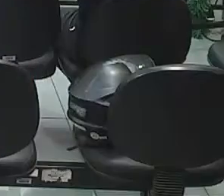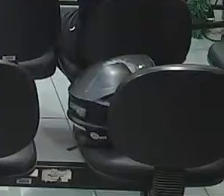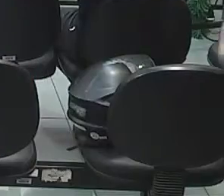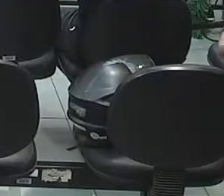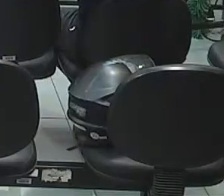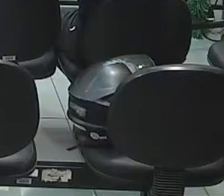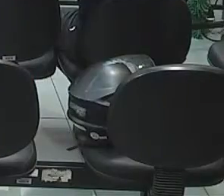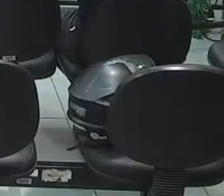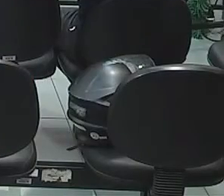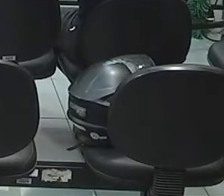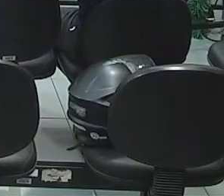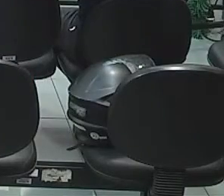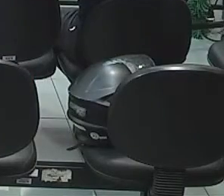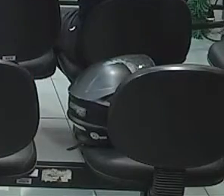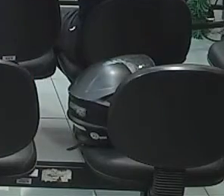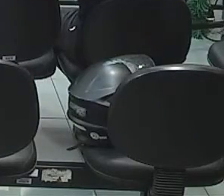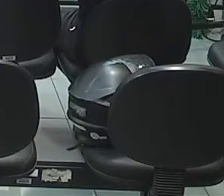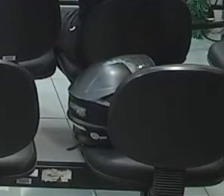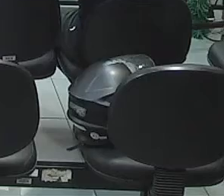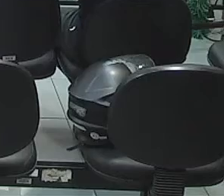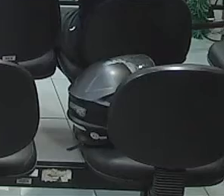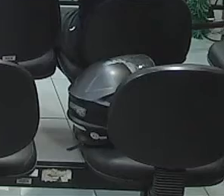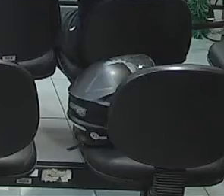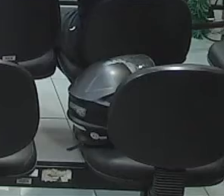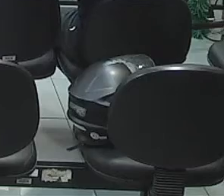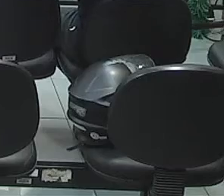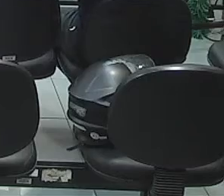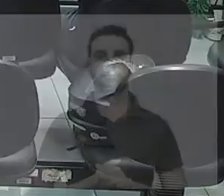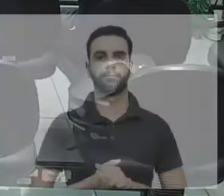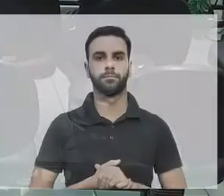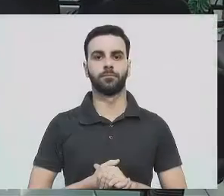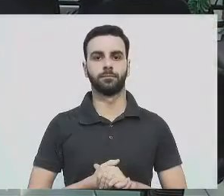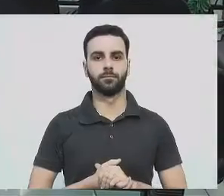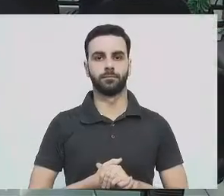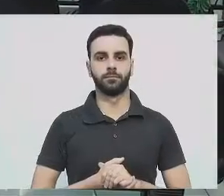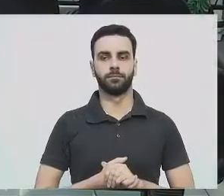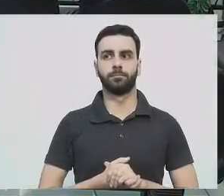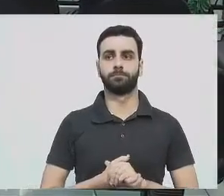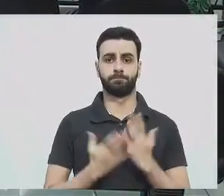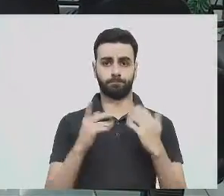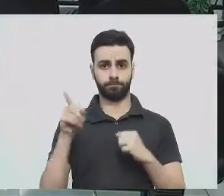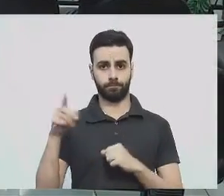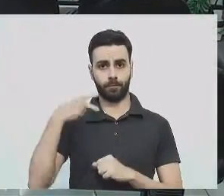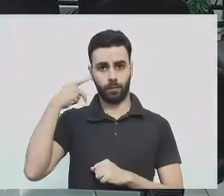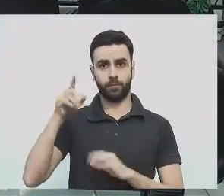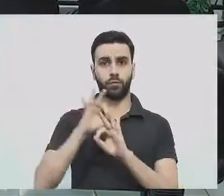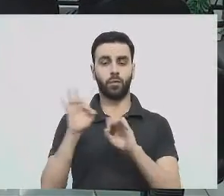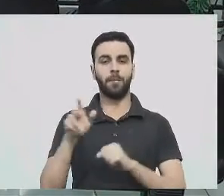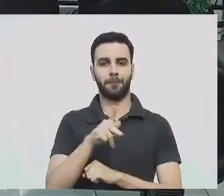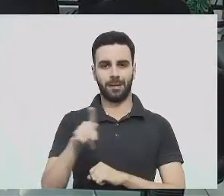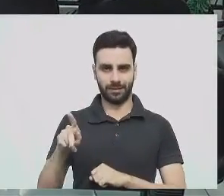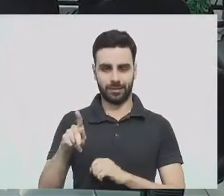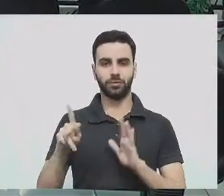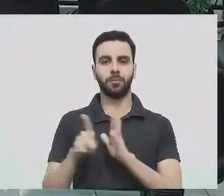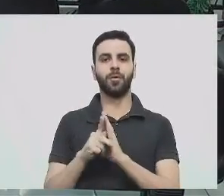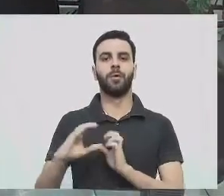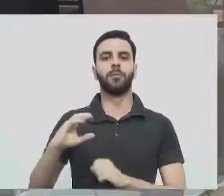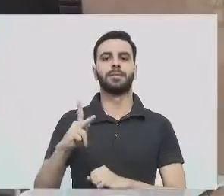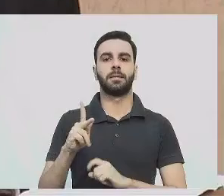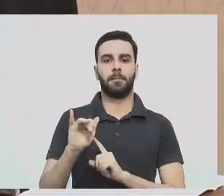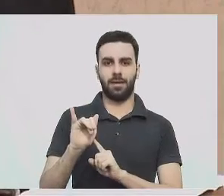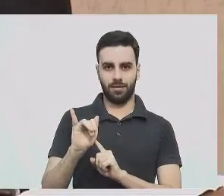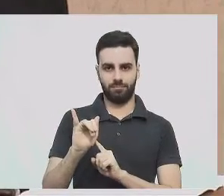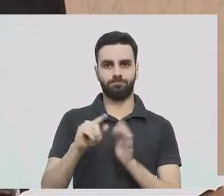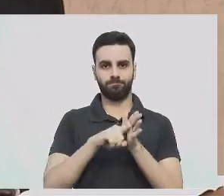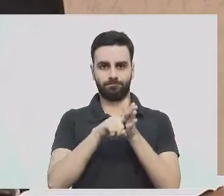Parabenizar o vereador Sérgio Construtor por você, como presidente da CPI, fez um excelente trabalho e